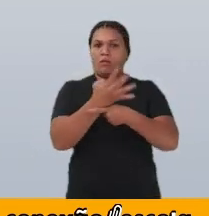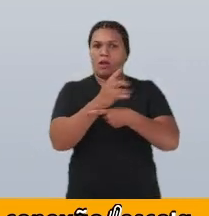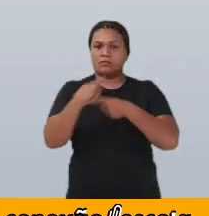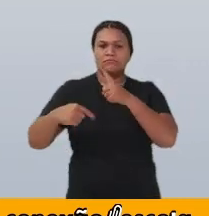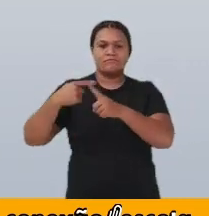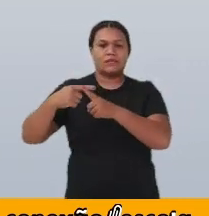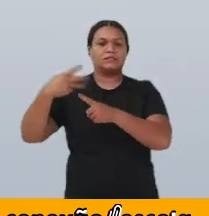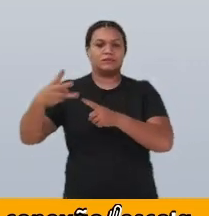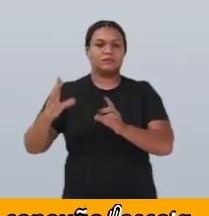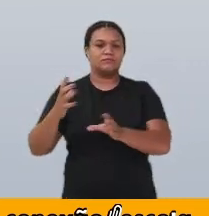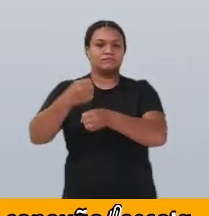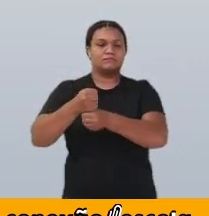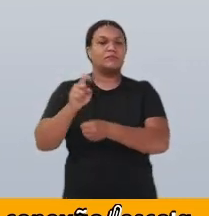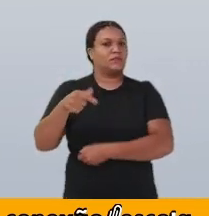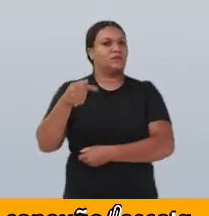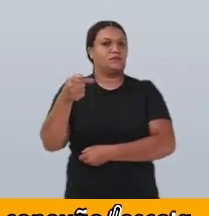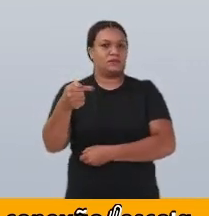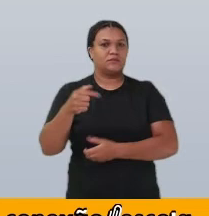3, 7.